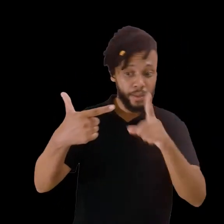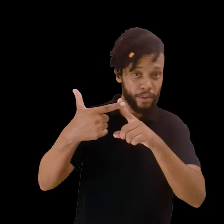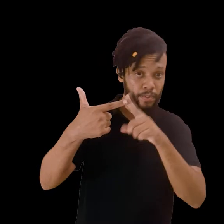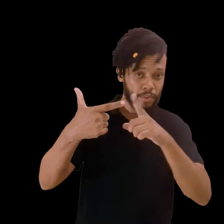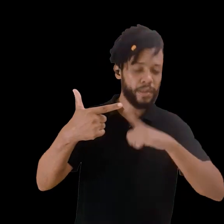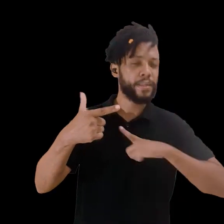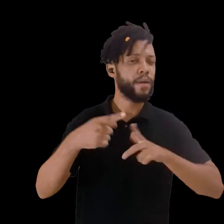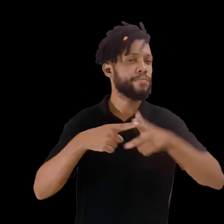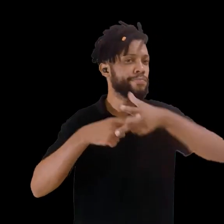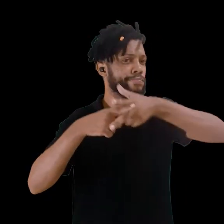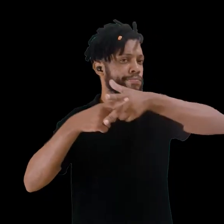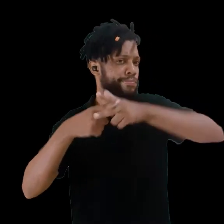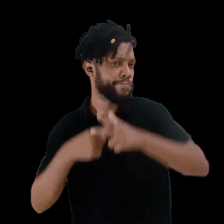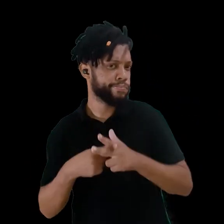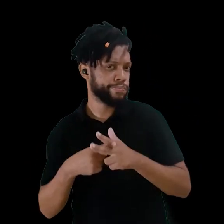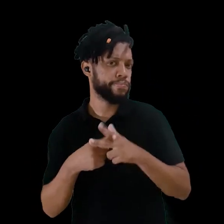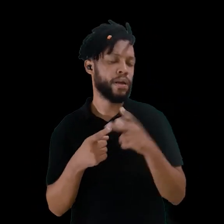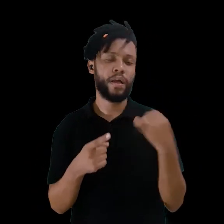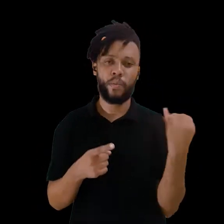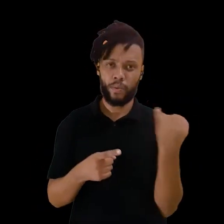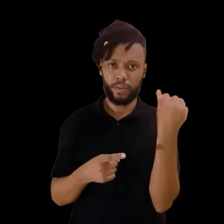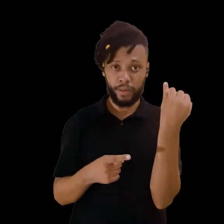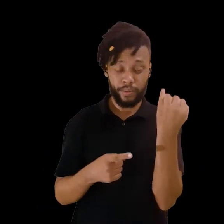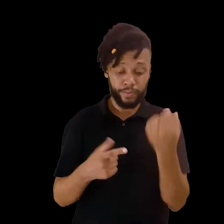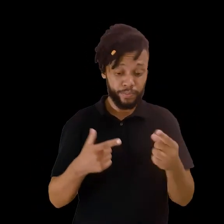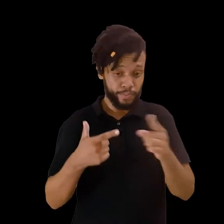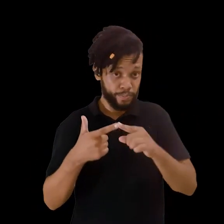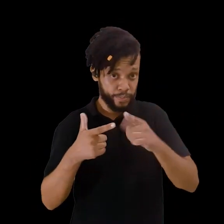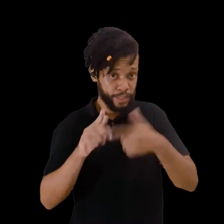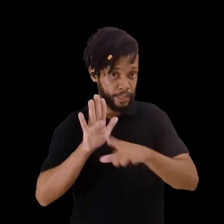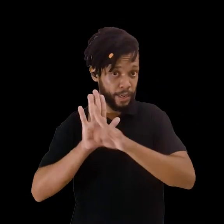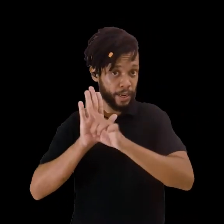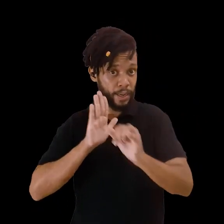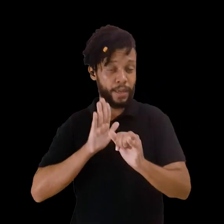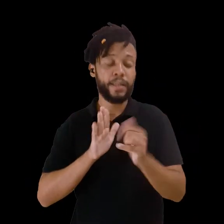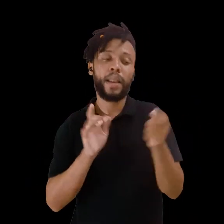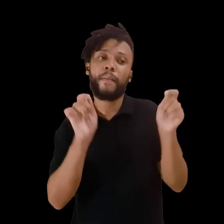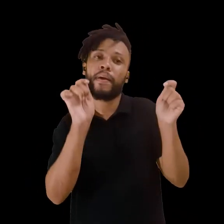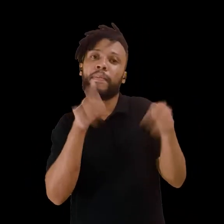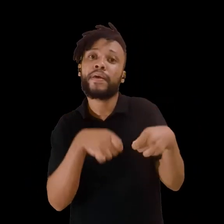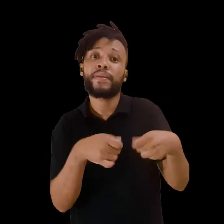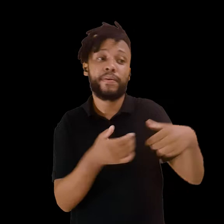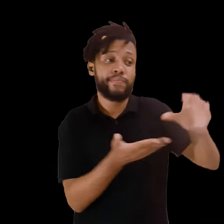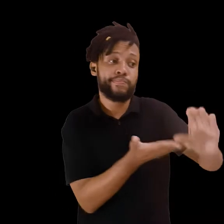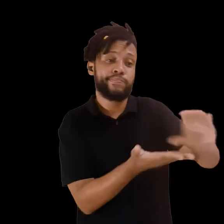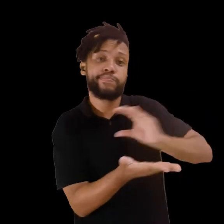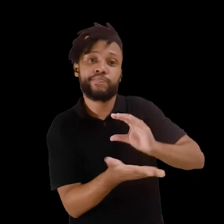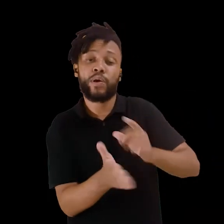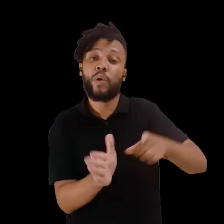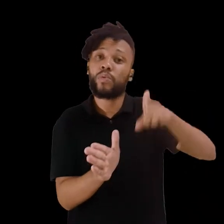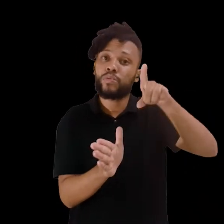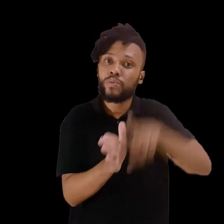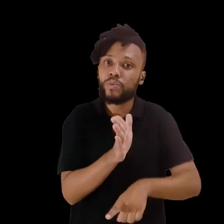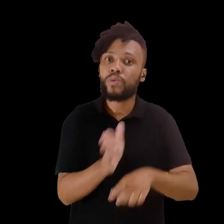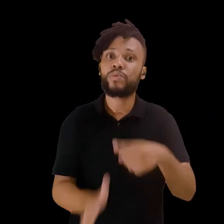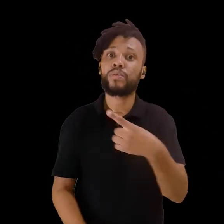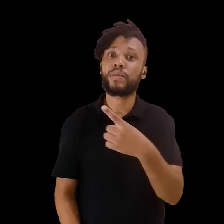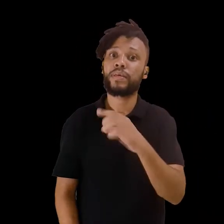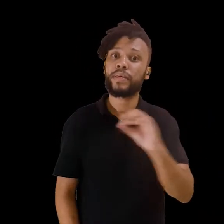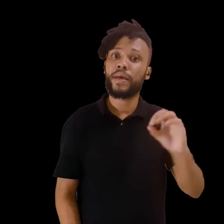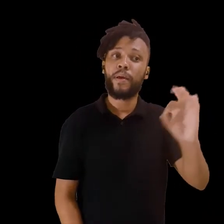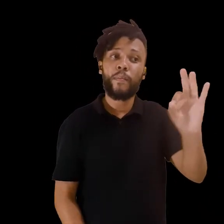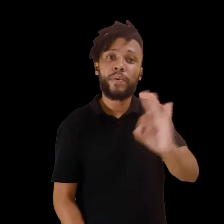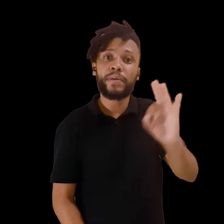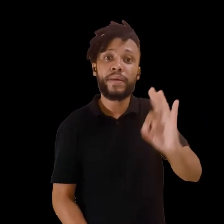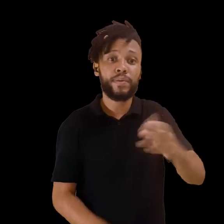uma alteração importante. Ela permite ao patrocinador o abatimento de 100% do valor